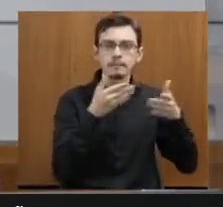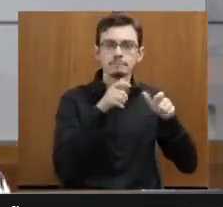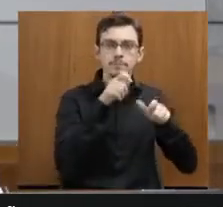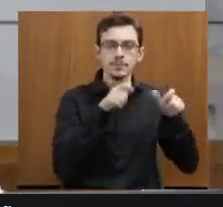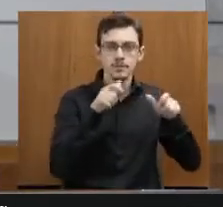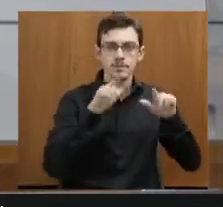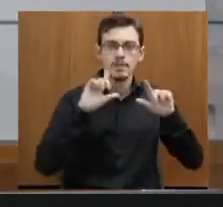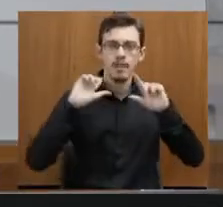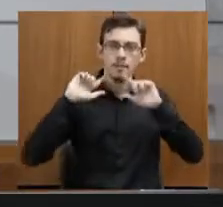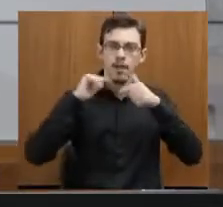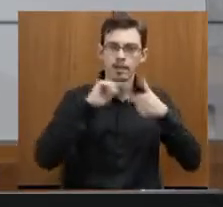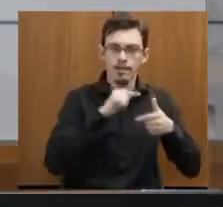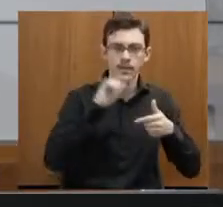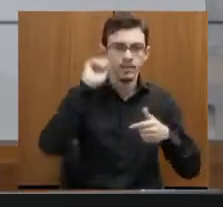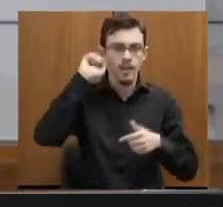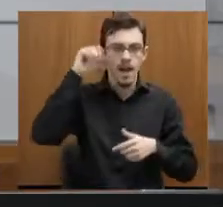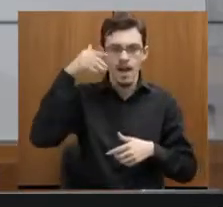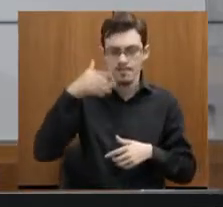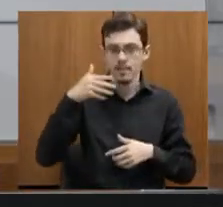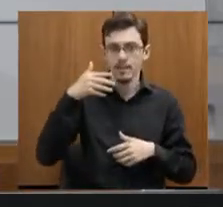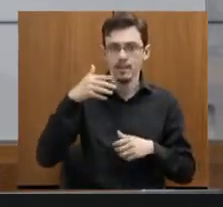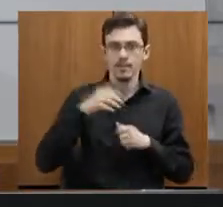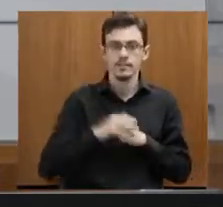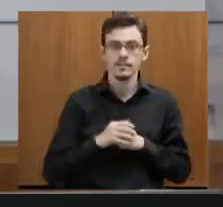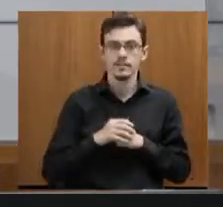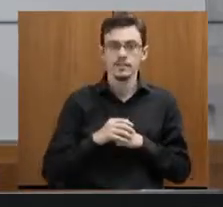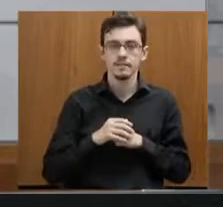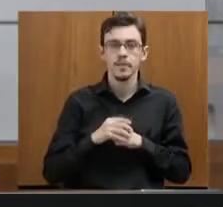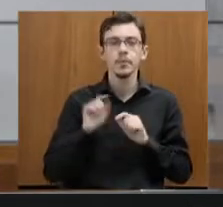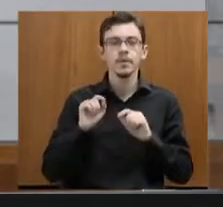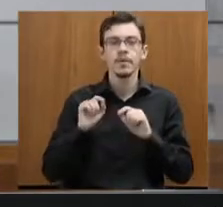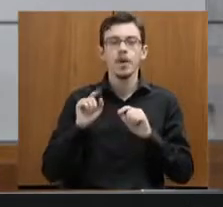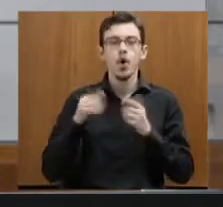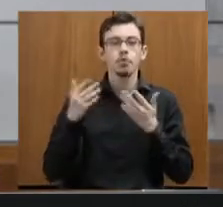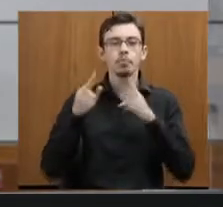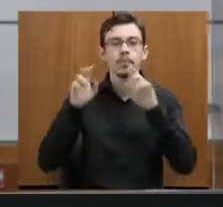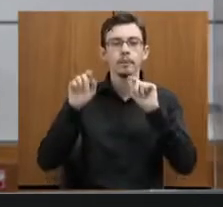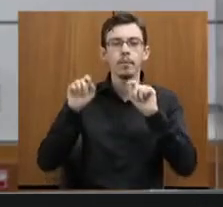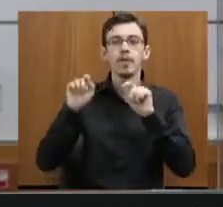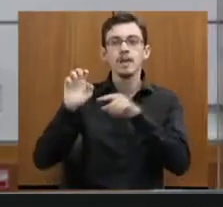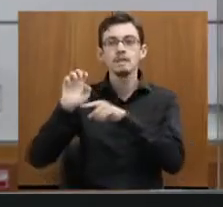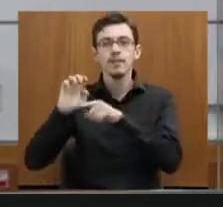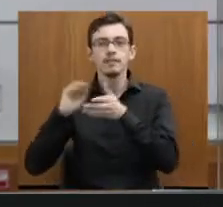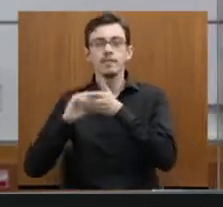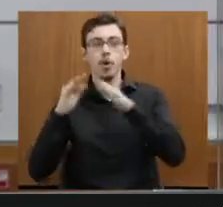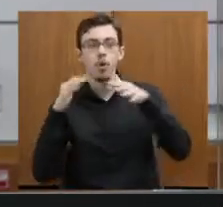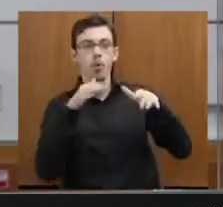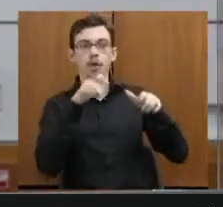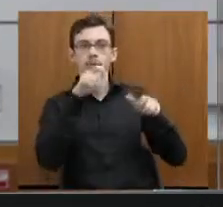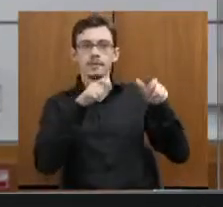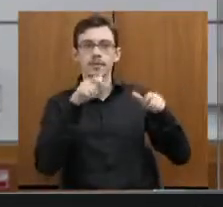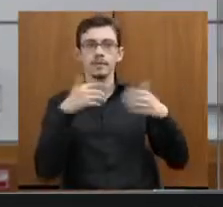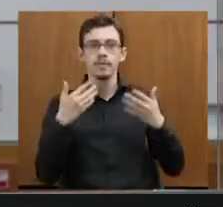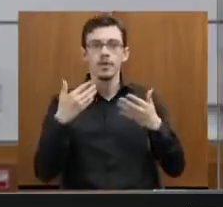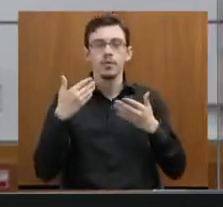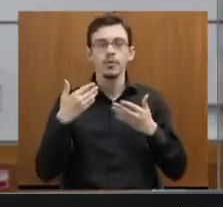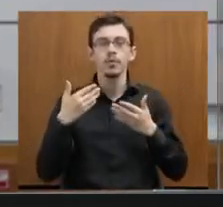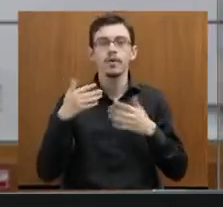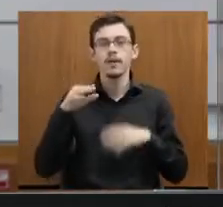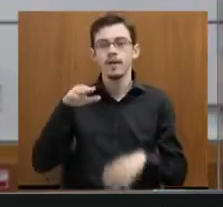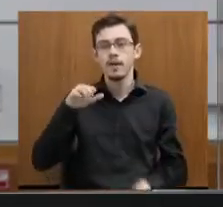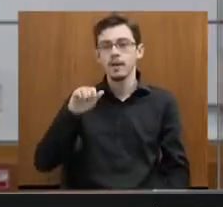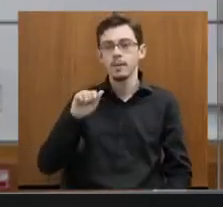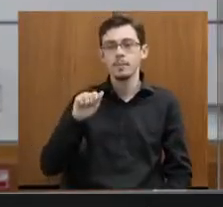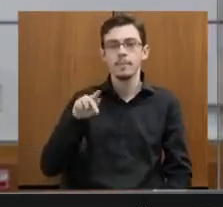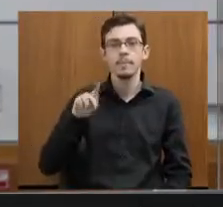africana na frente aí ao estado né então é a makota kizandembu